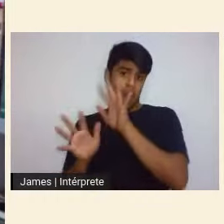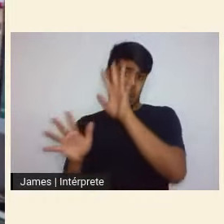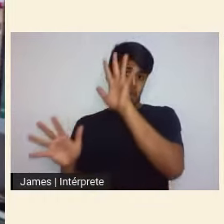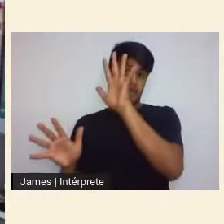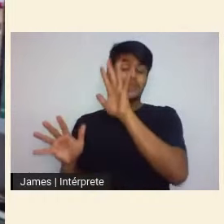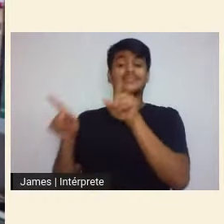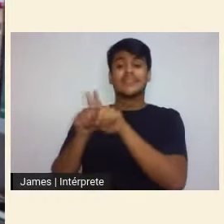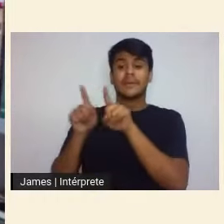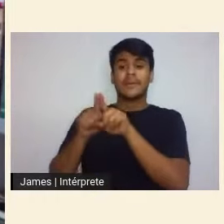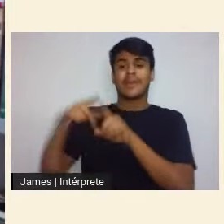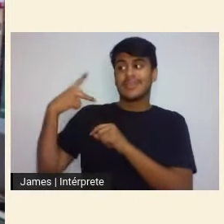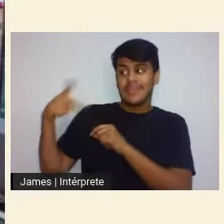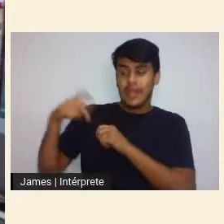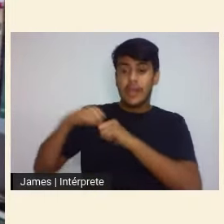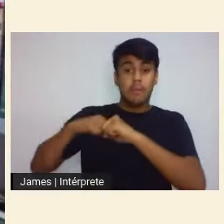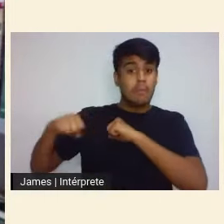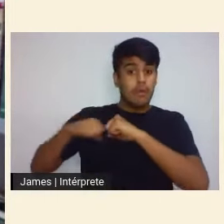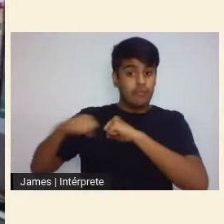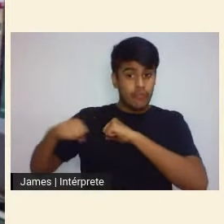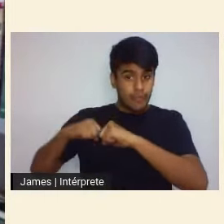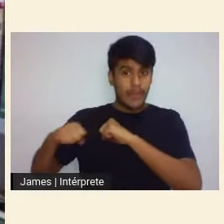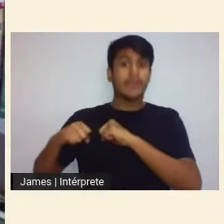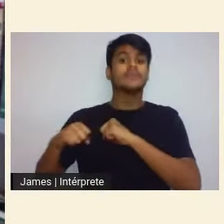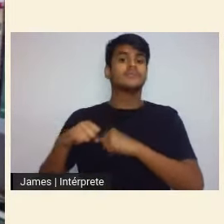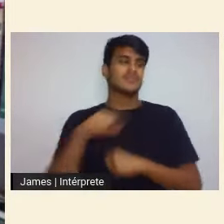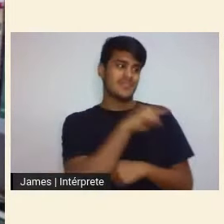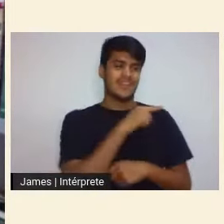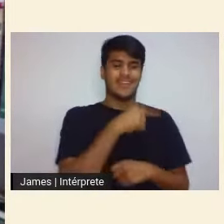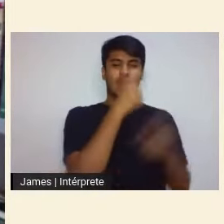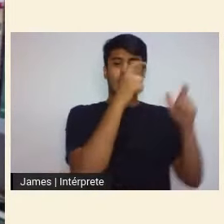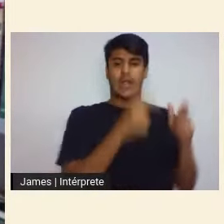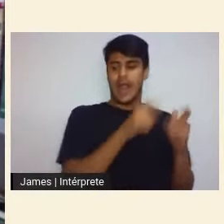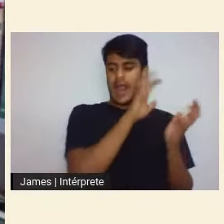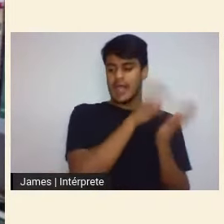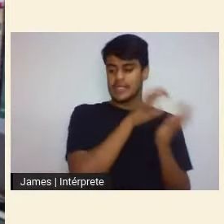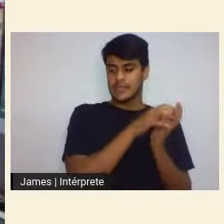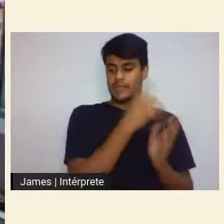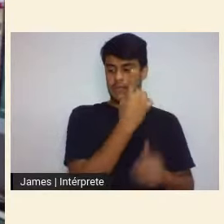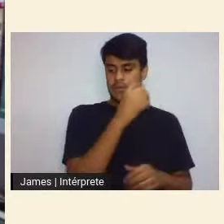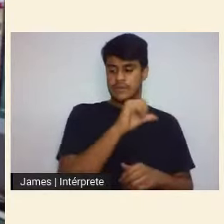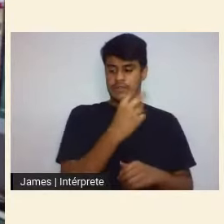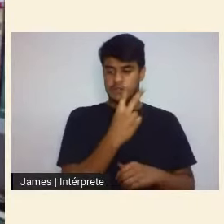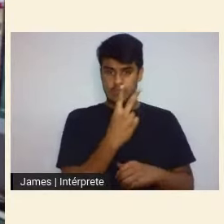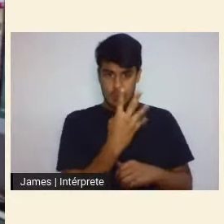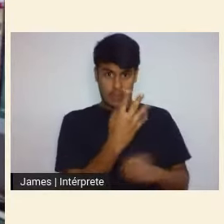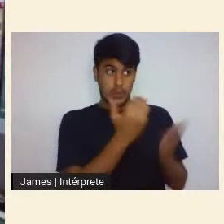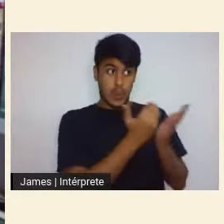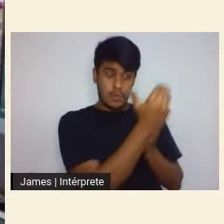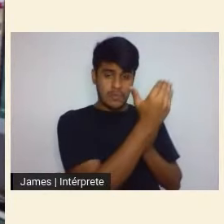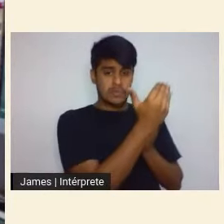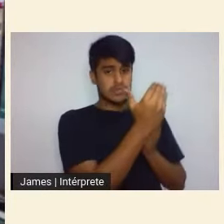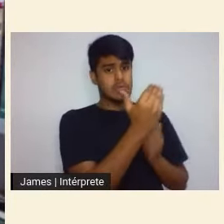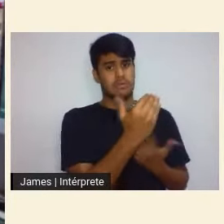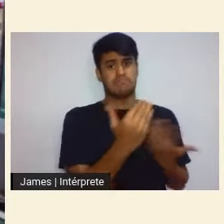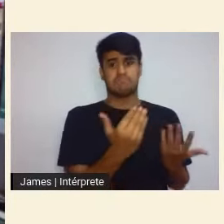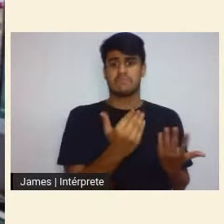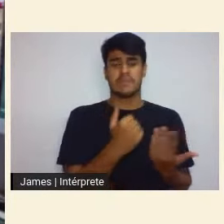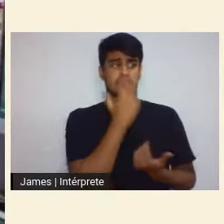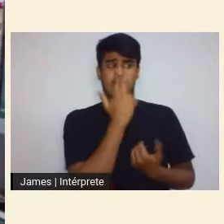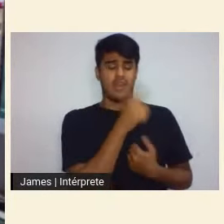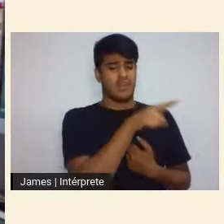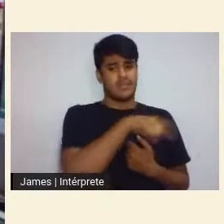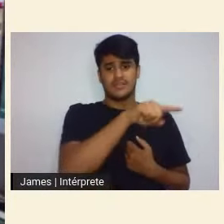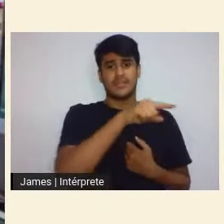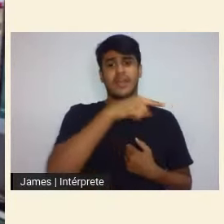o movimento que ele encabeçou no Recife, a partir de 1924, não fazia